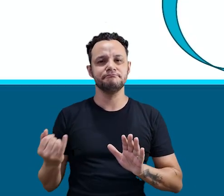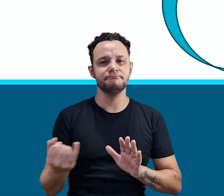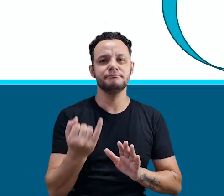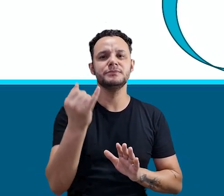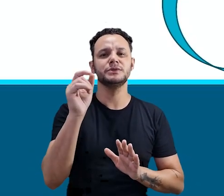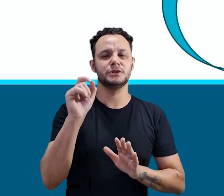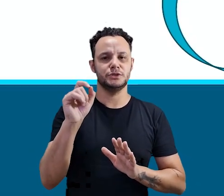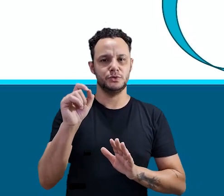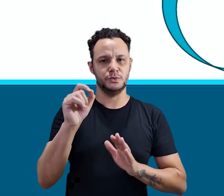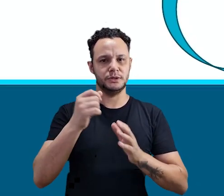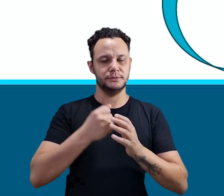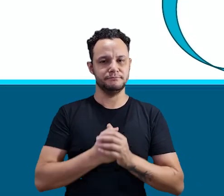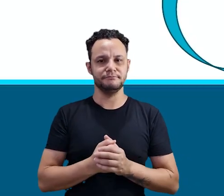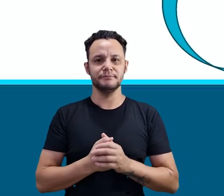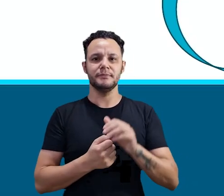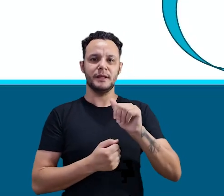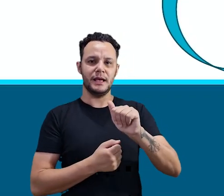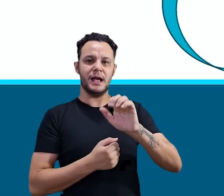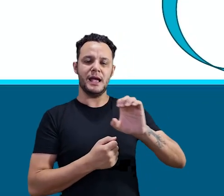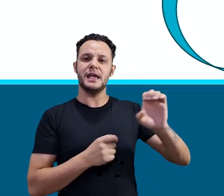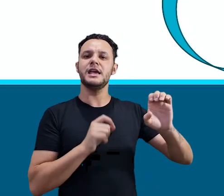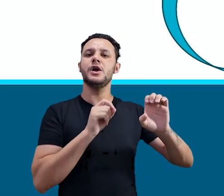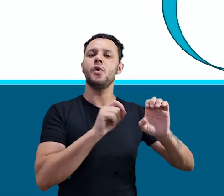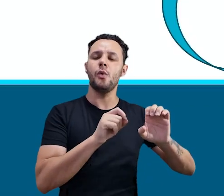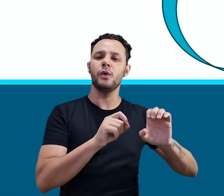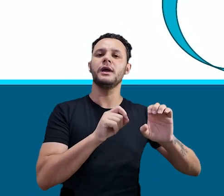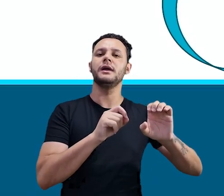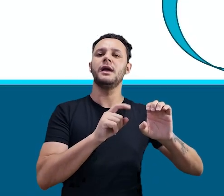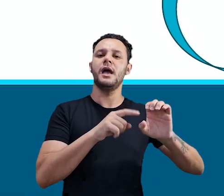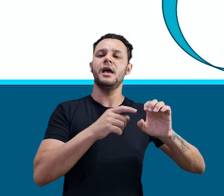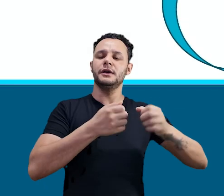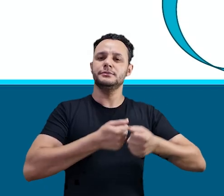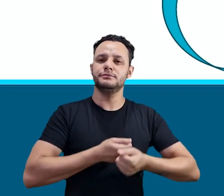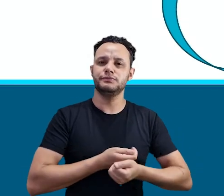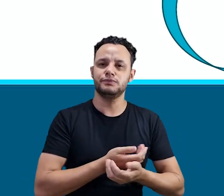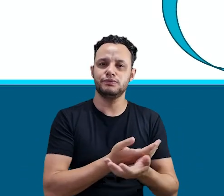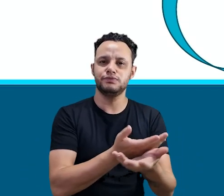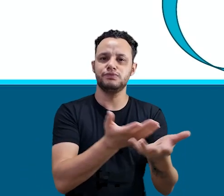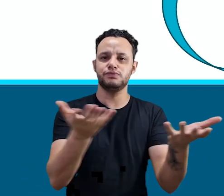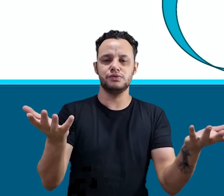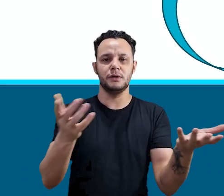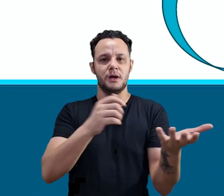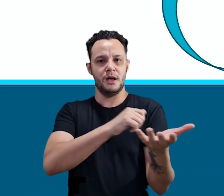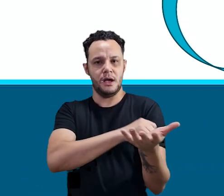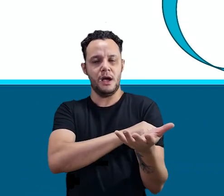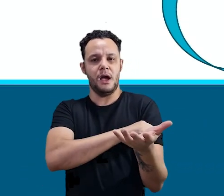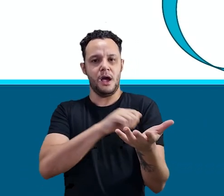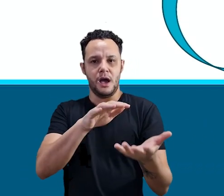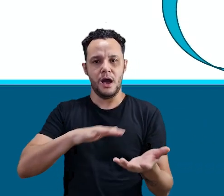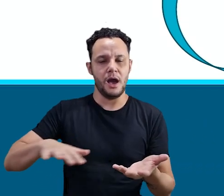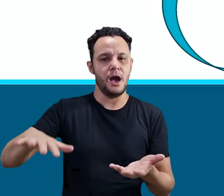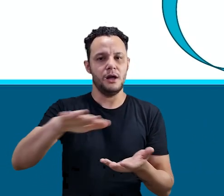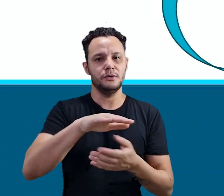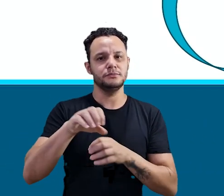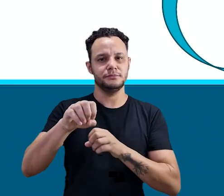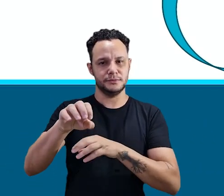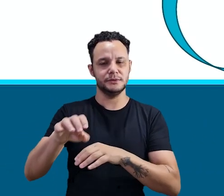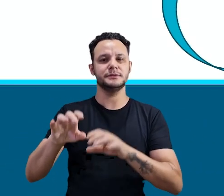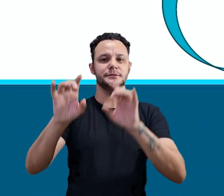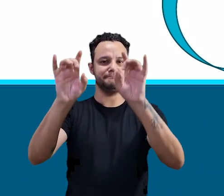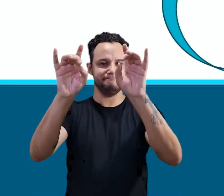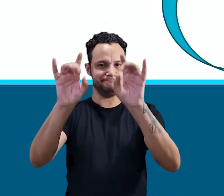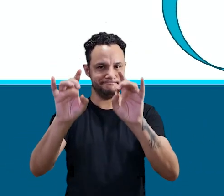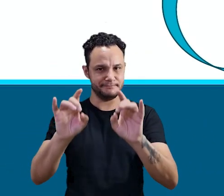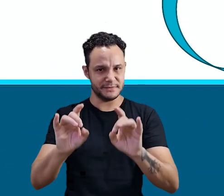Bom, então o que é importante? A gente entender que o AEE ele é um serviço prestado para os estudantes público-alvo